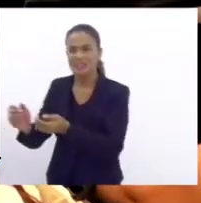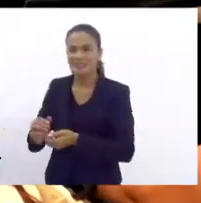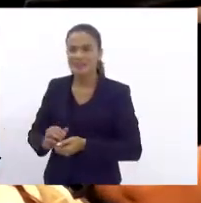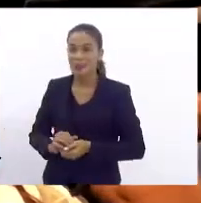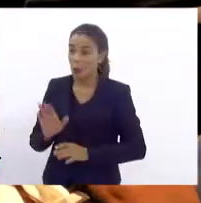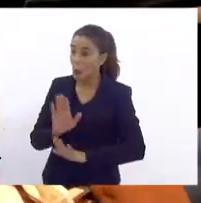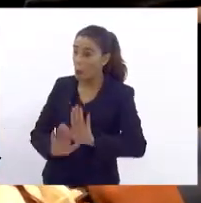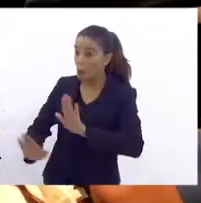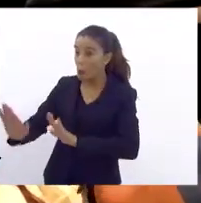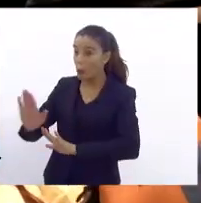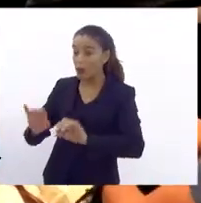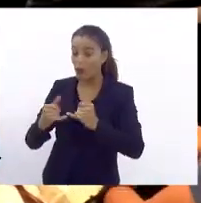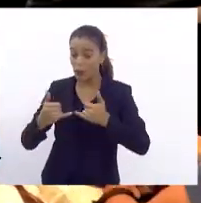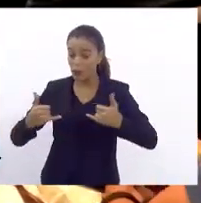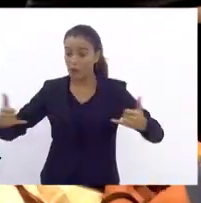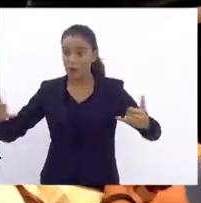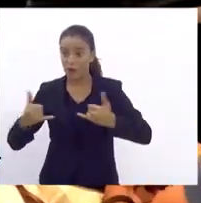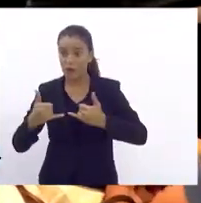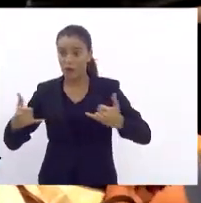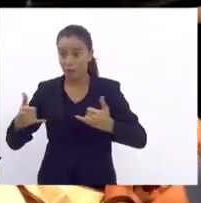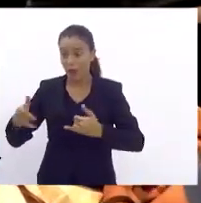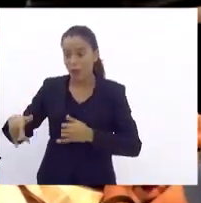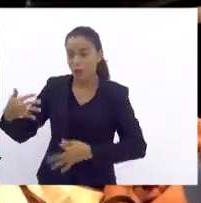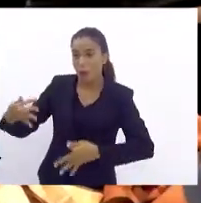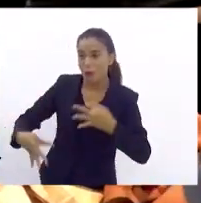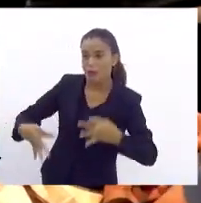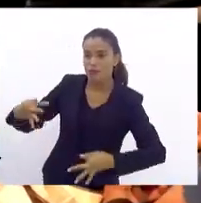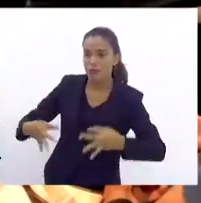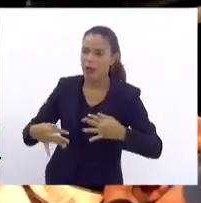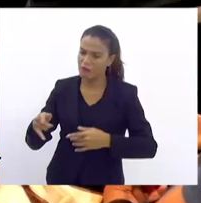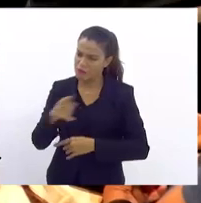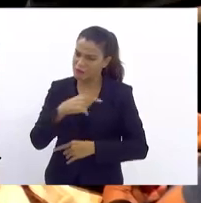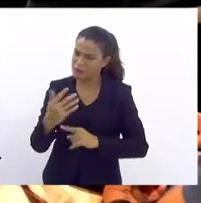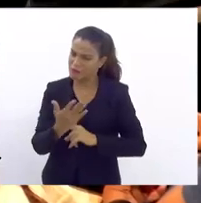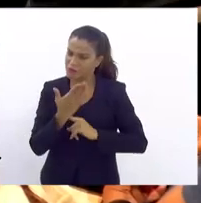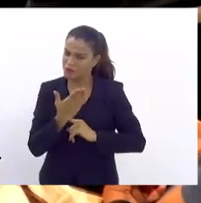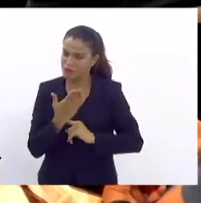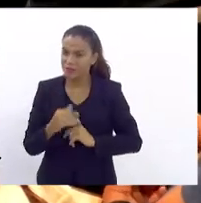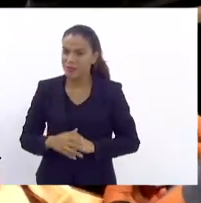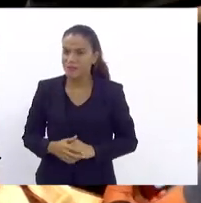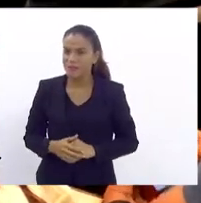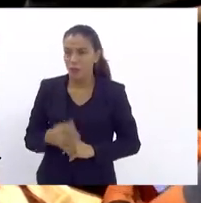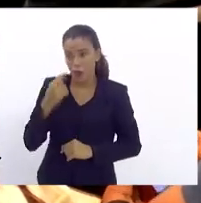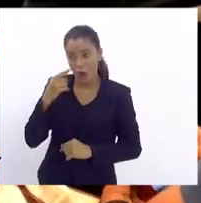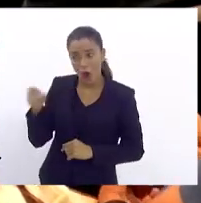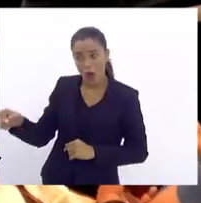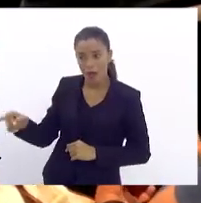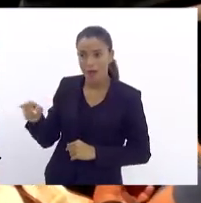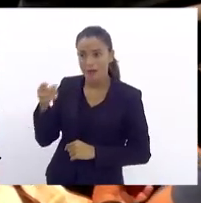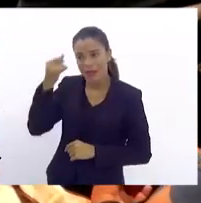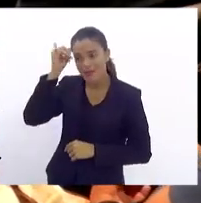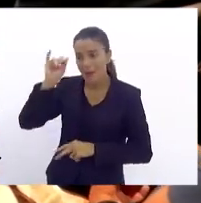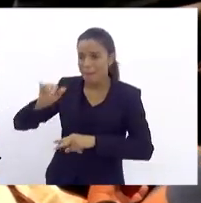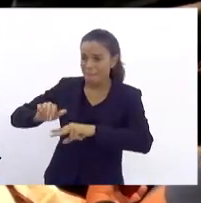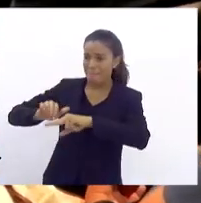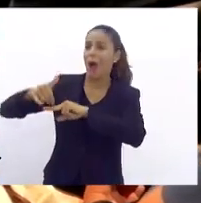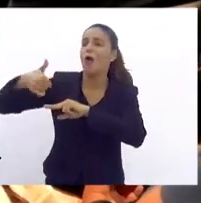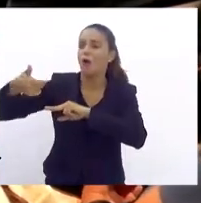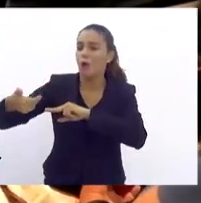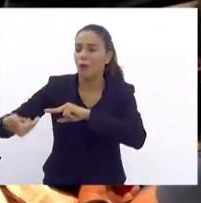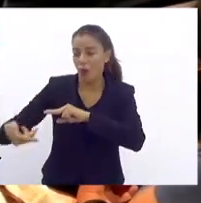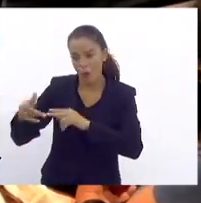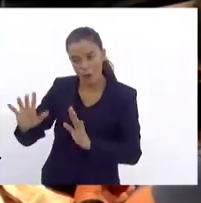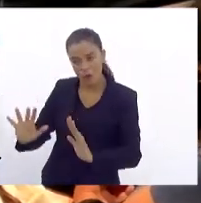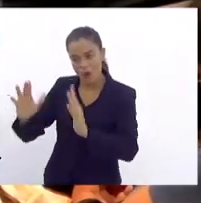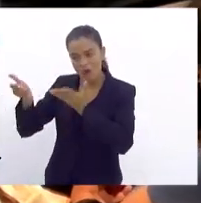Só cuidado com os cabos né só para ela não se machucar aí vocês me ajudem aí Diegão Olha eu não tropeçar fora isso o evento